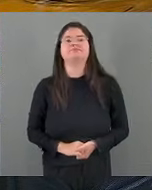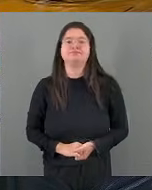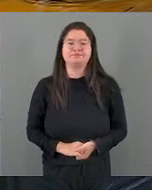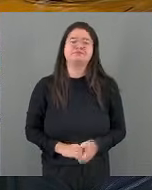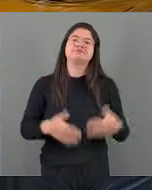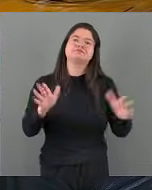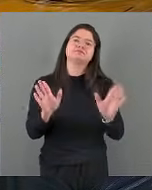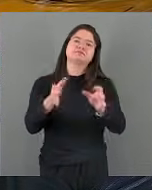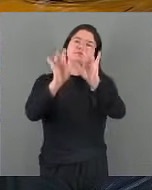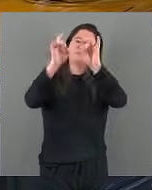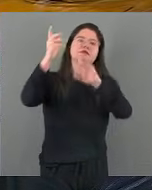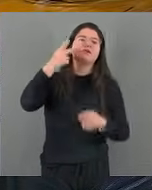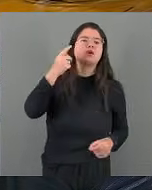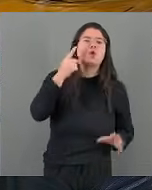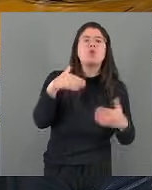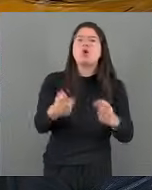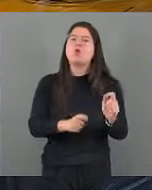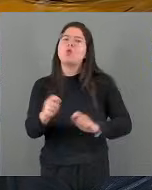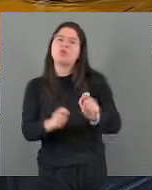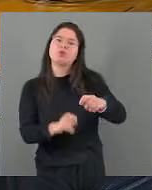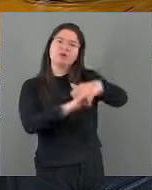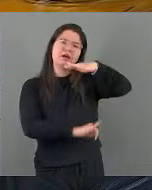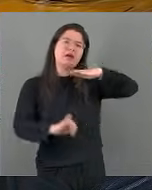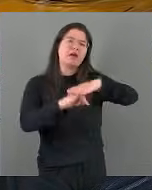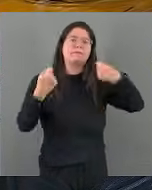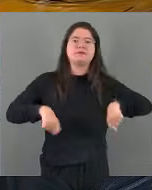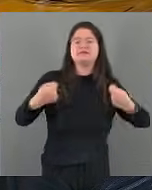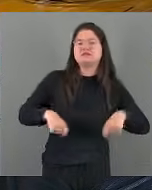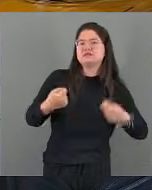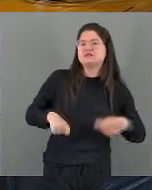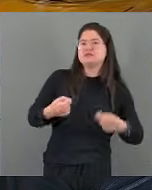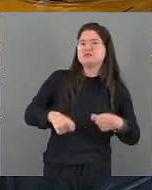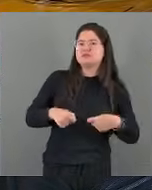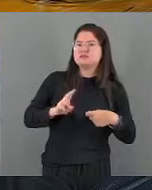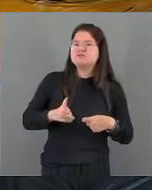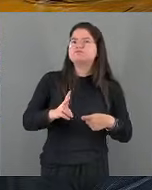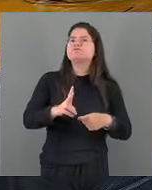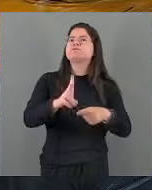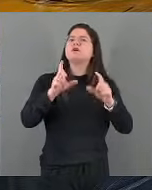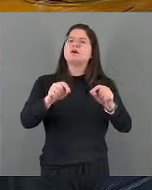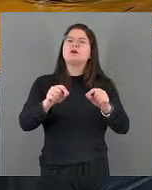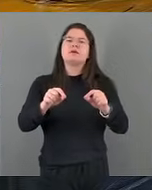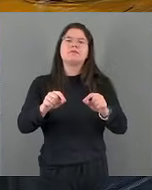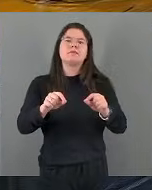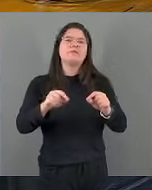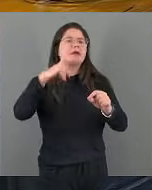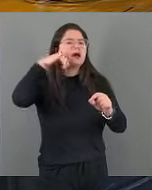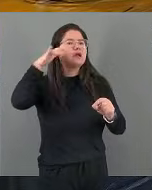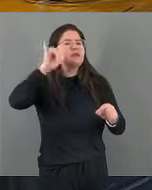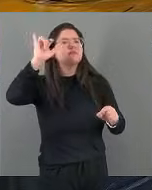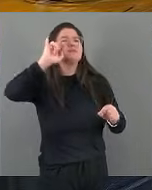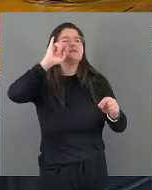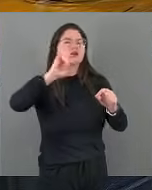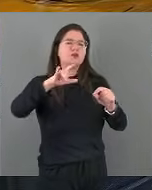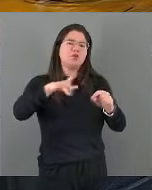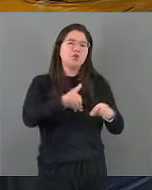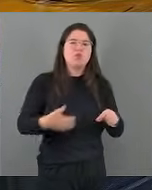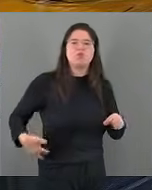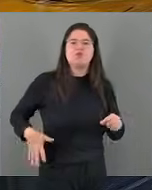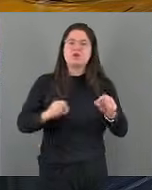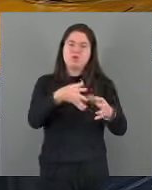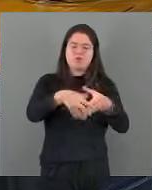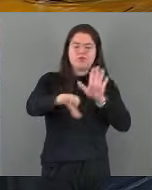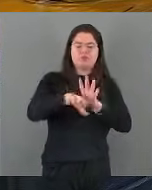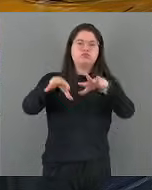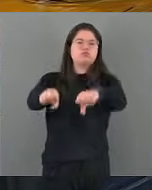E, especialmente no Ceará, qual o controle institucional devem ser reforçados para impedir a captura do Estado por organizações criminosas? E aí eu faço para os dois